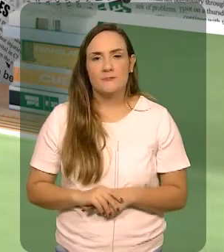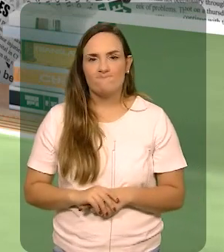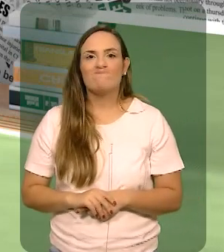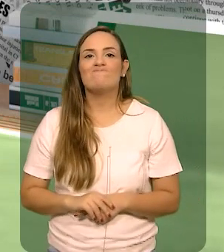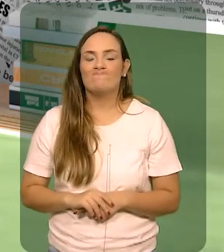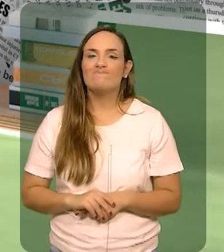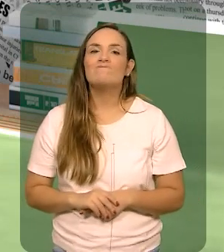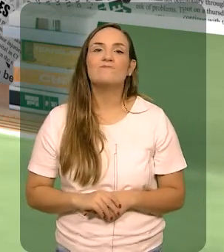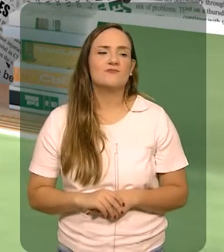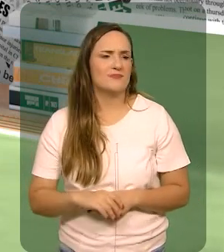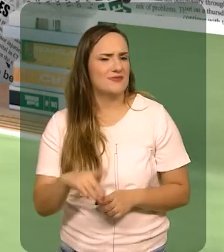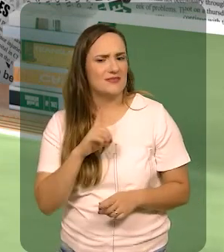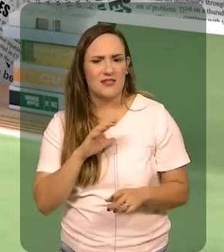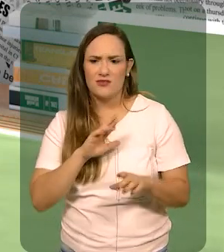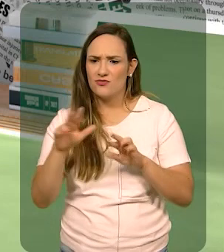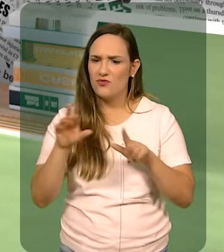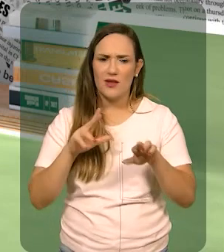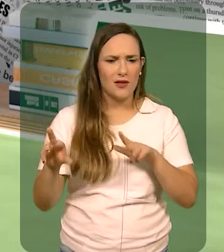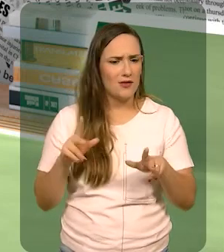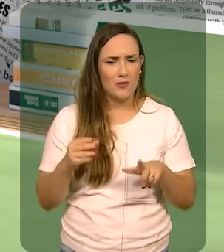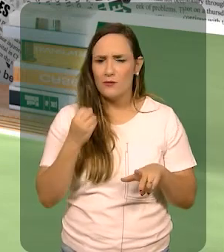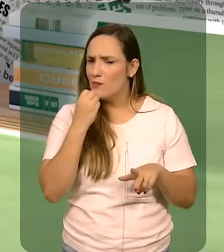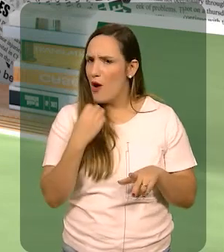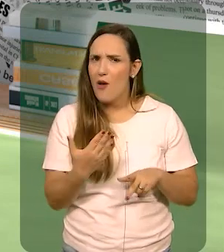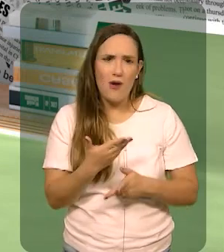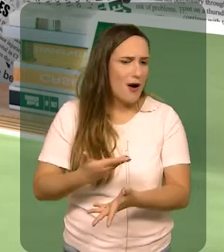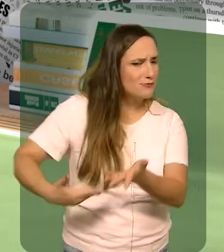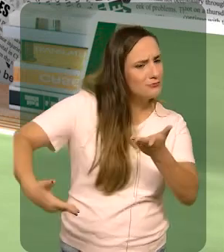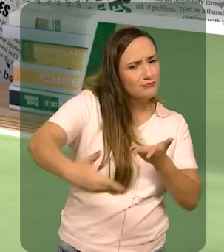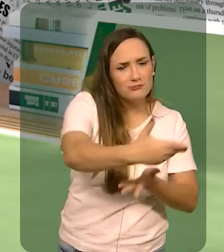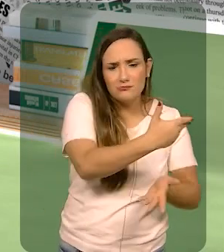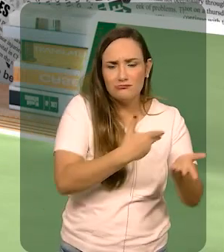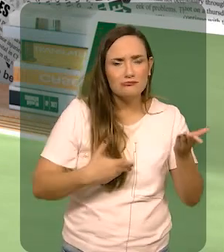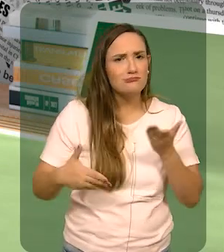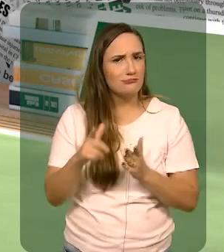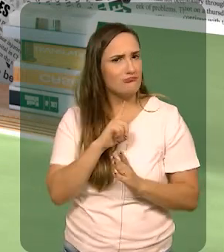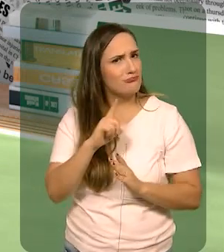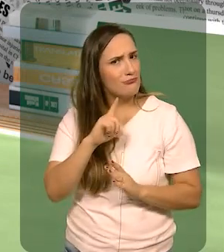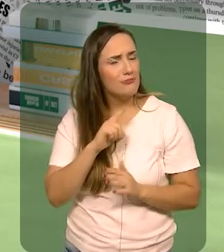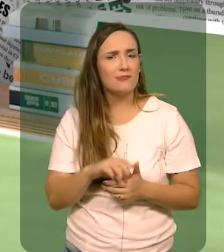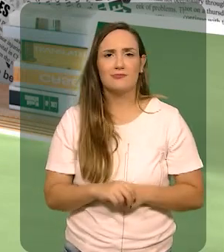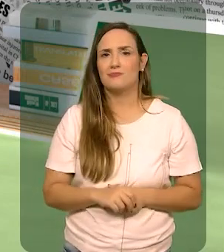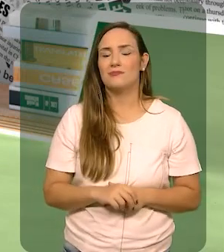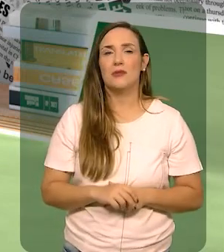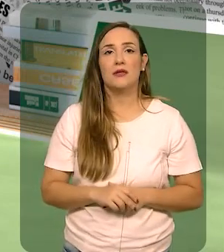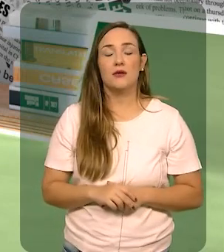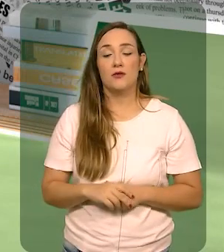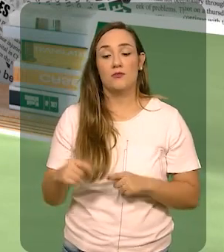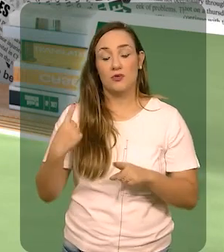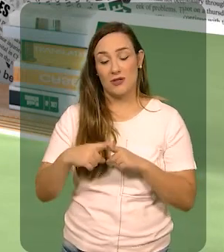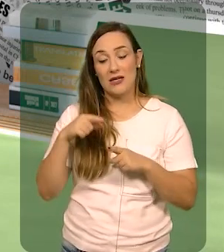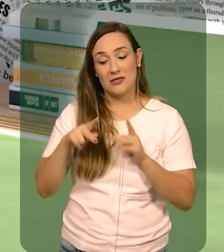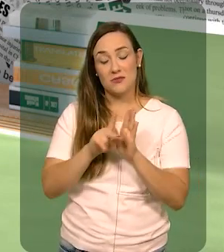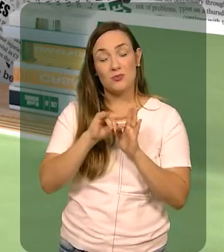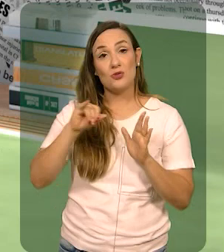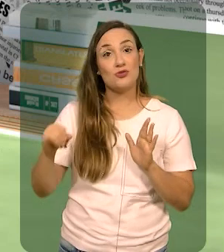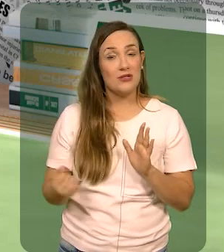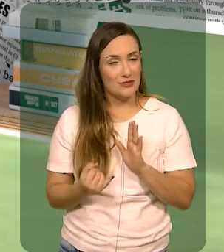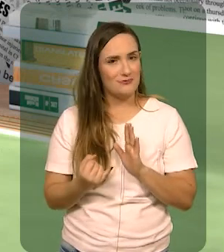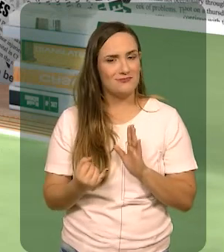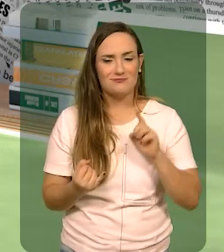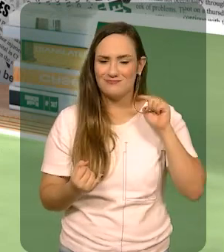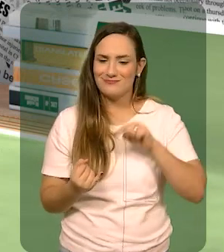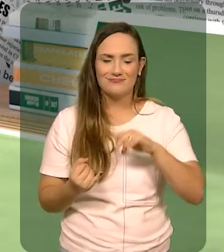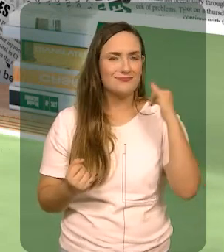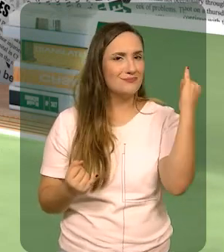com uma atividades muito colaborativa, né? Porque esse programa